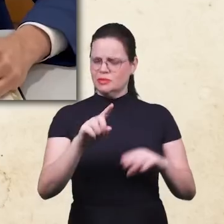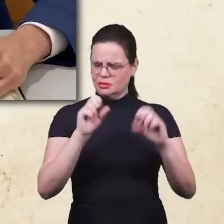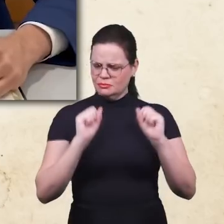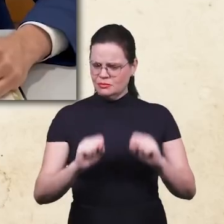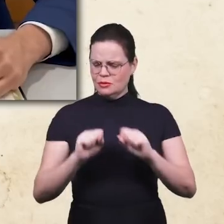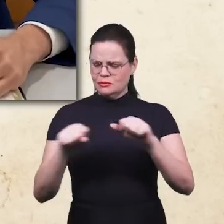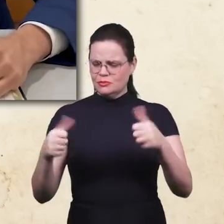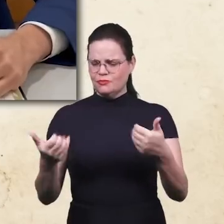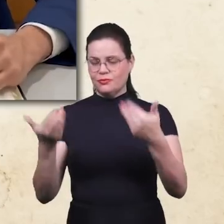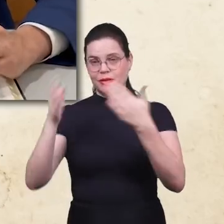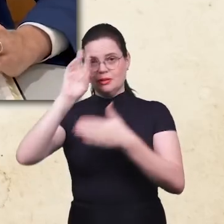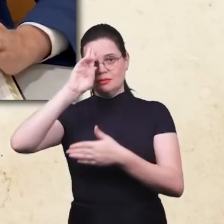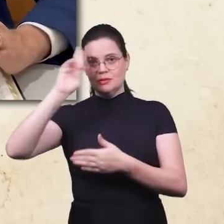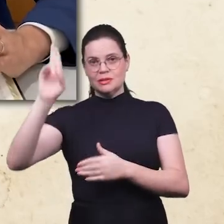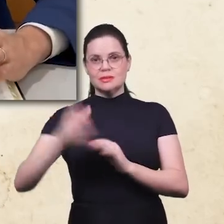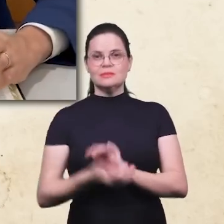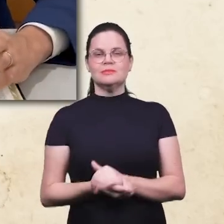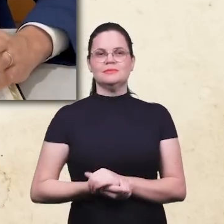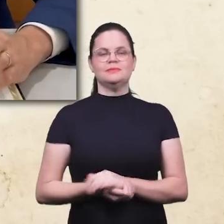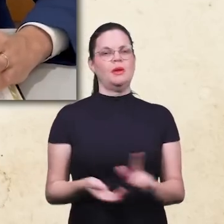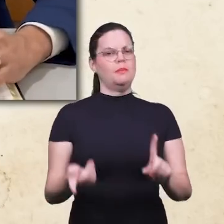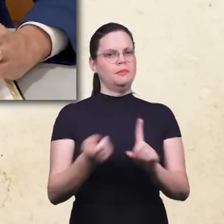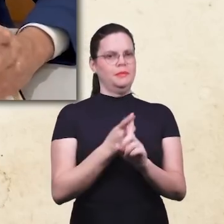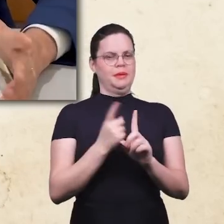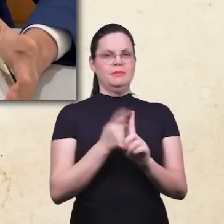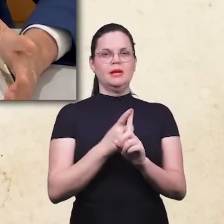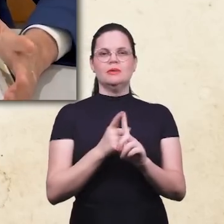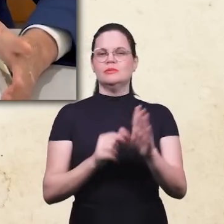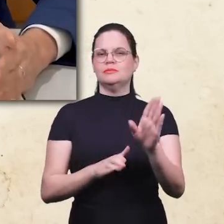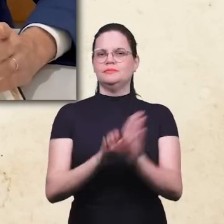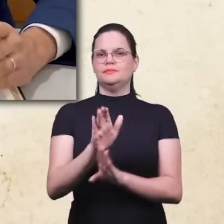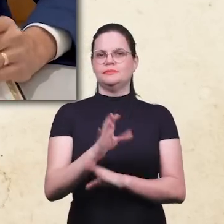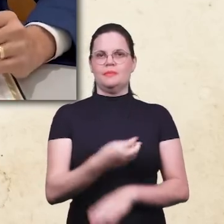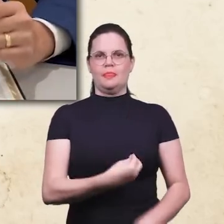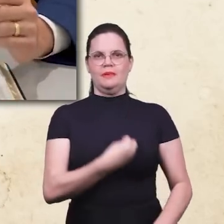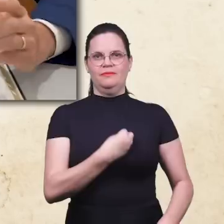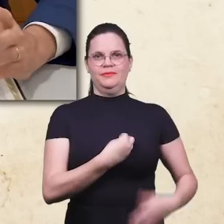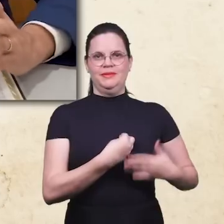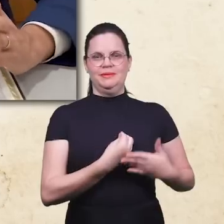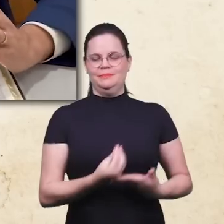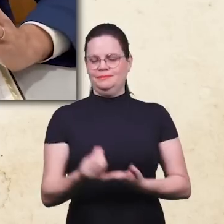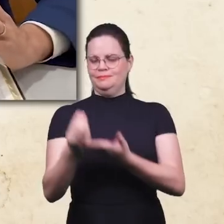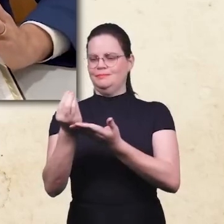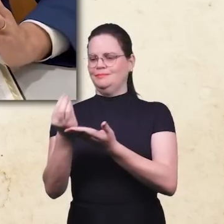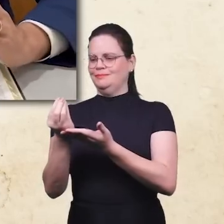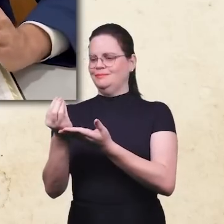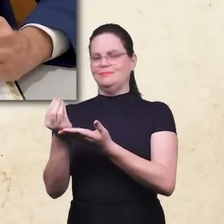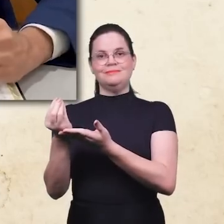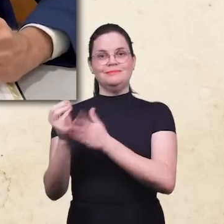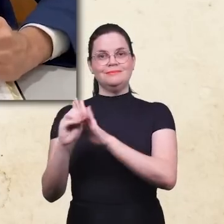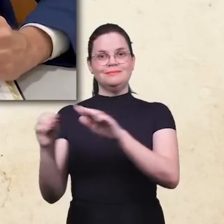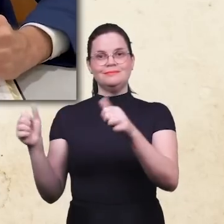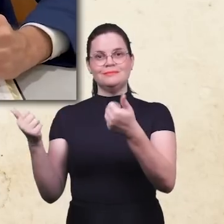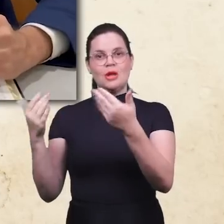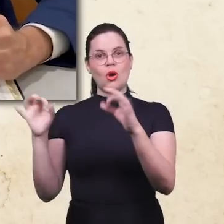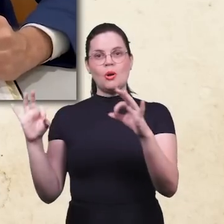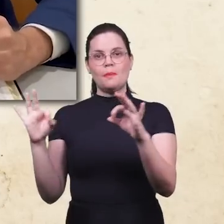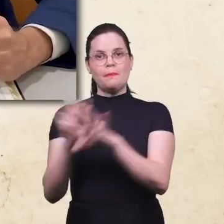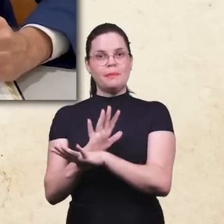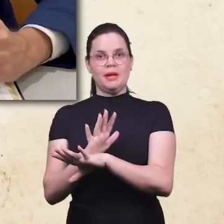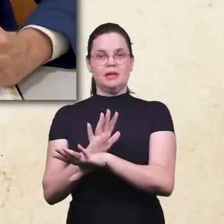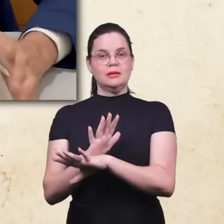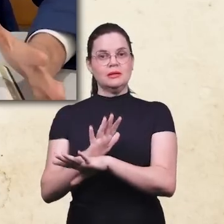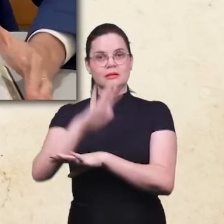ao Senhor. Então, essa é a primeira recomendação, entregar. No original, isso está dizendo assim, entrega de uma forma que